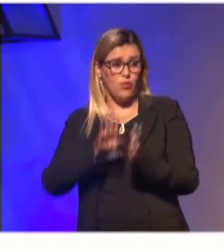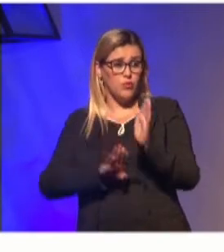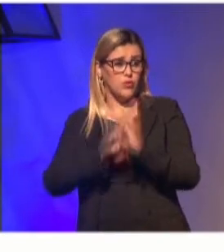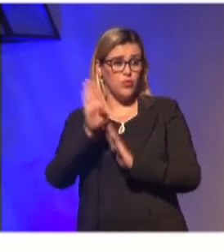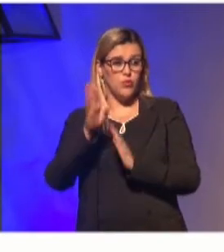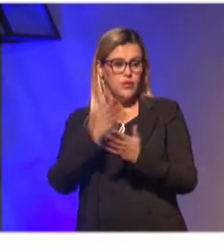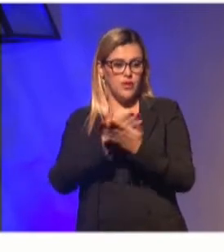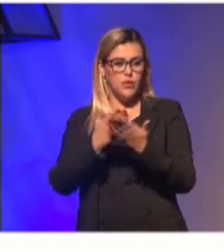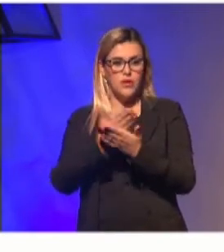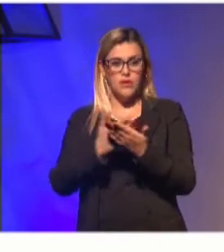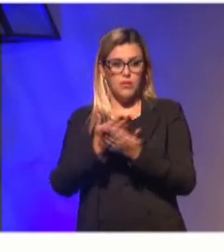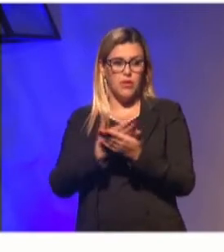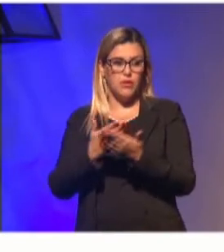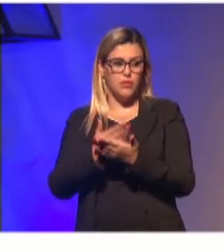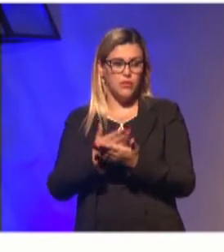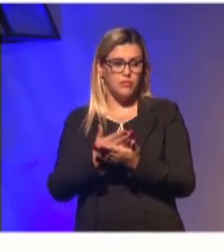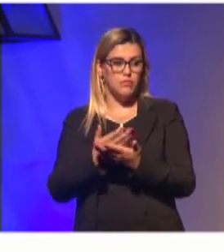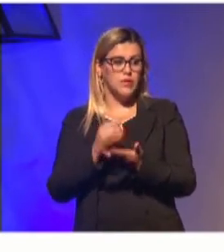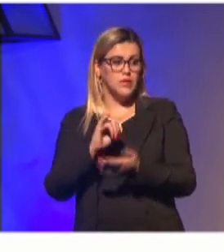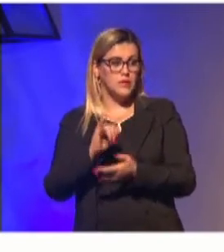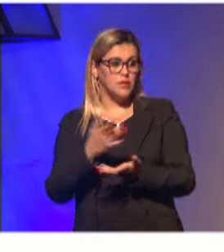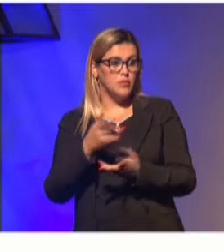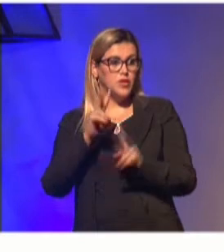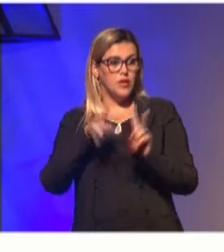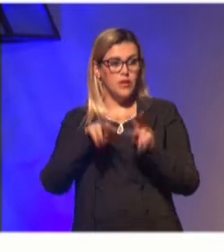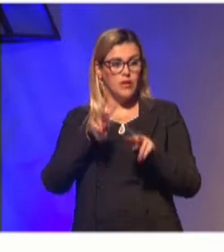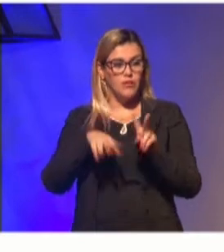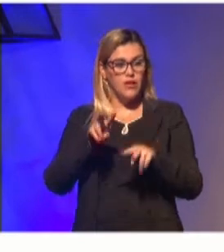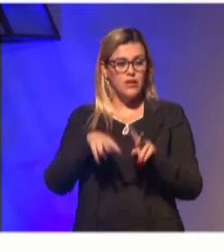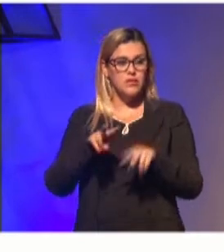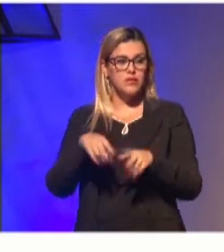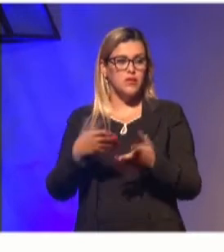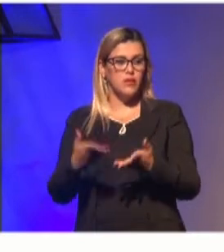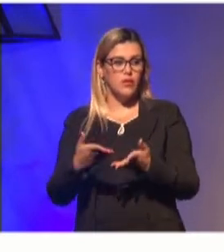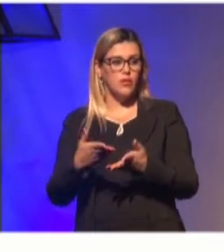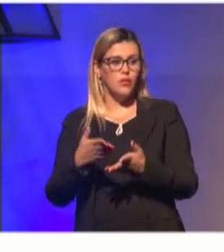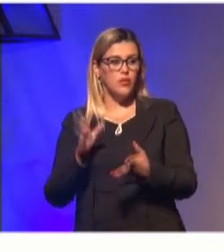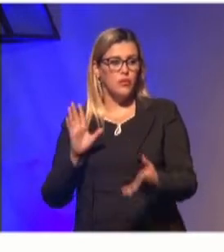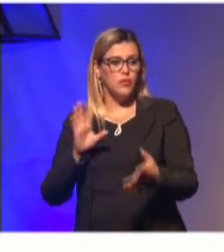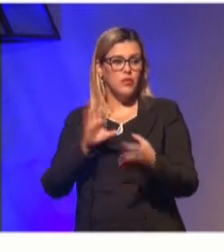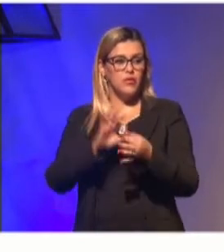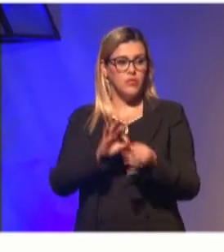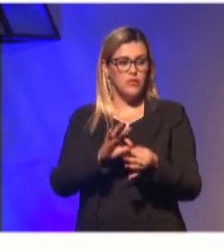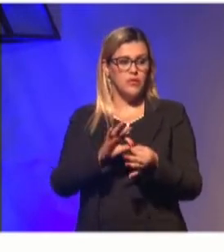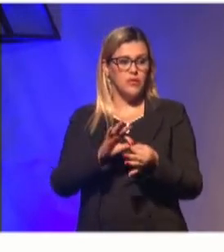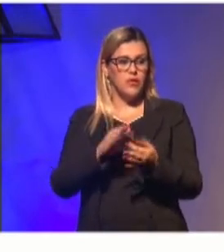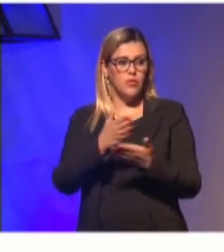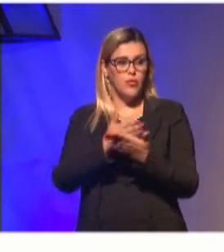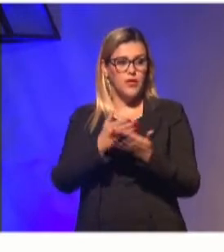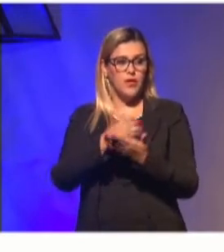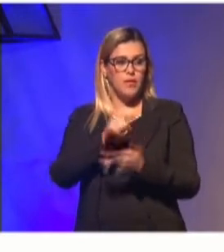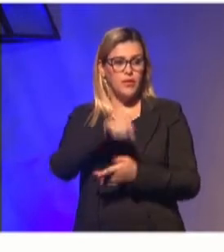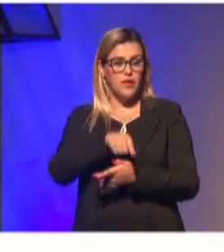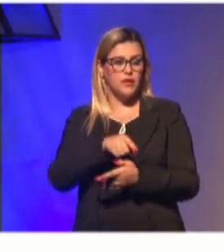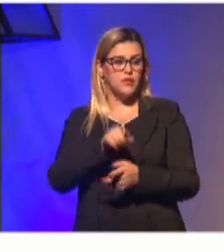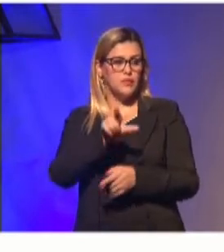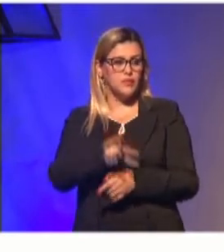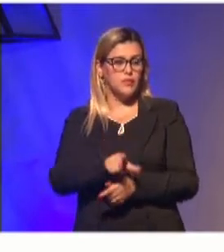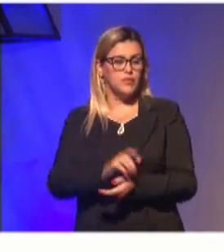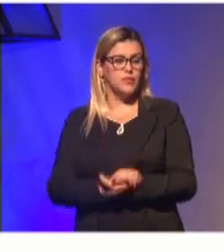também pode ser grande. Então, a gente tem que ter um olhar também para a integração cortical no tratamento dessas lesões.